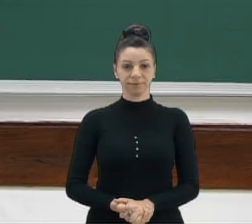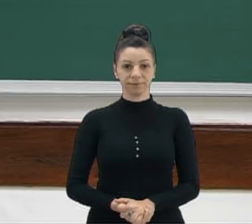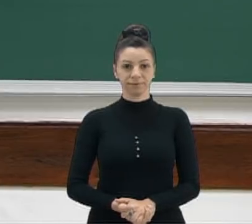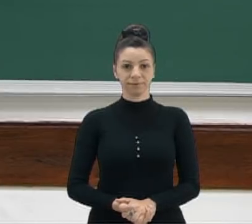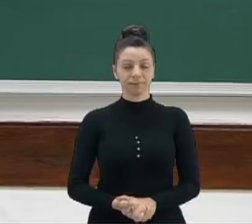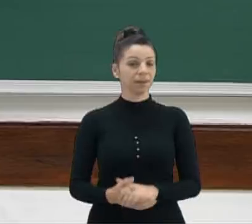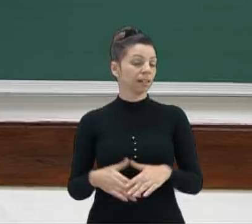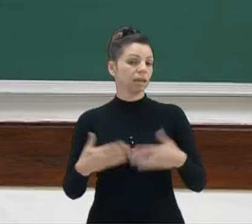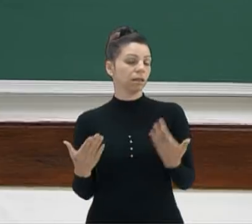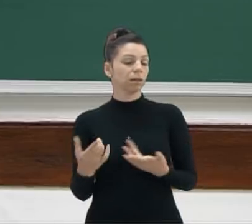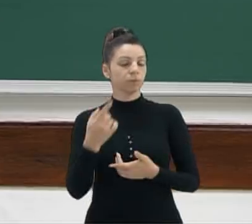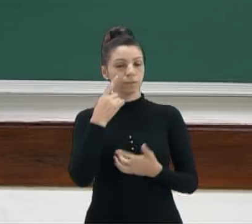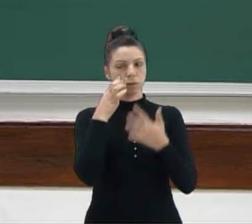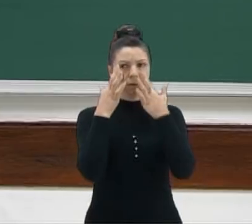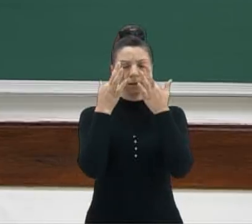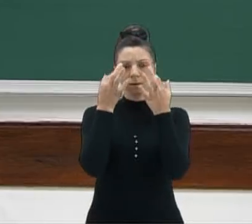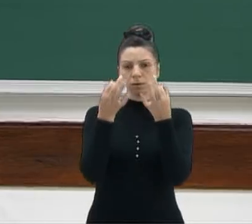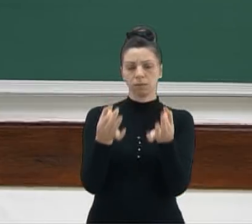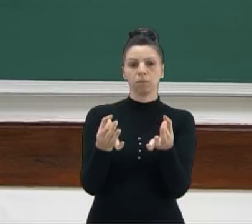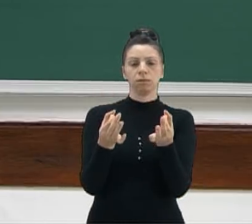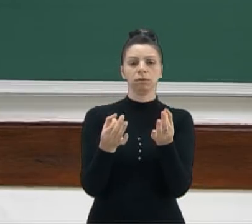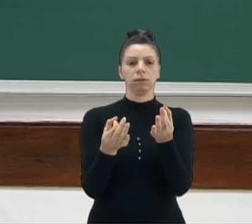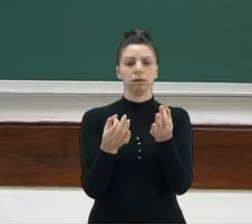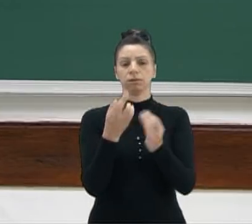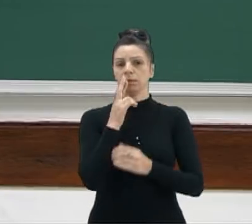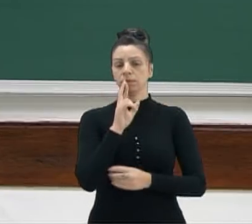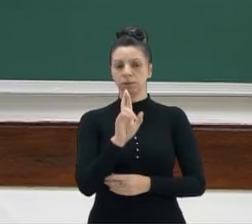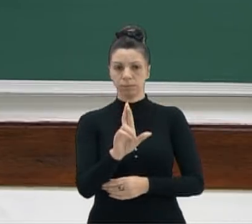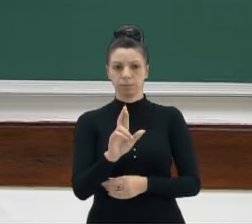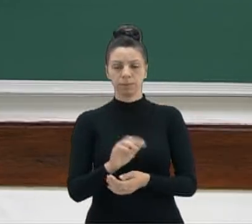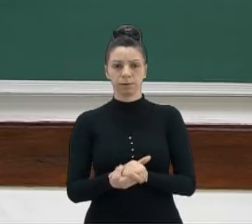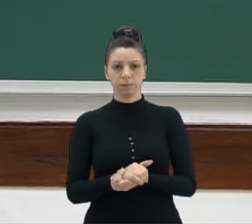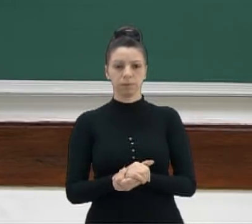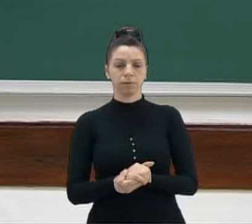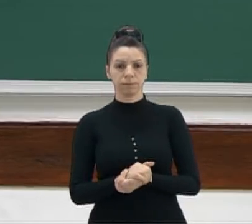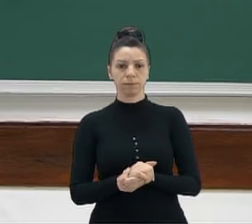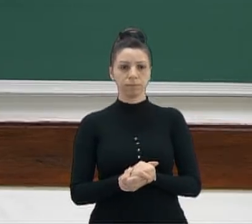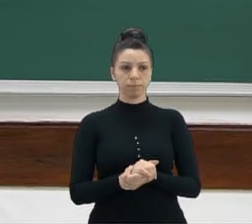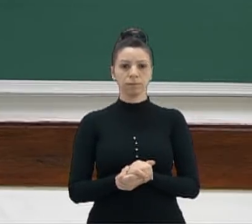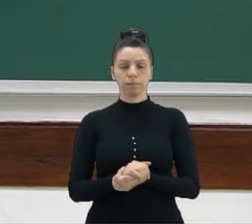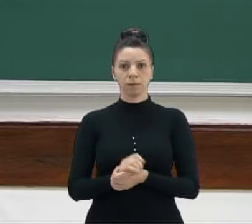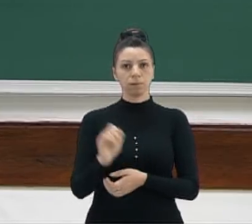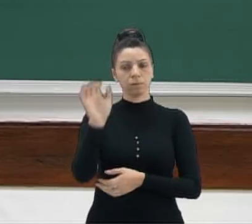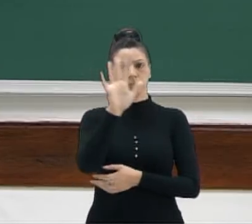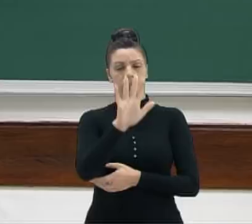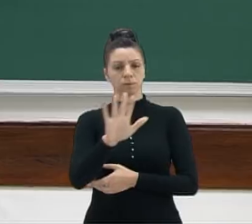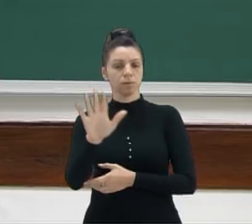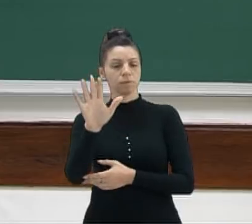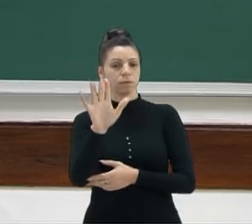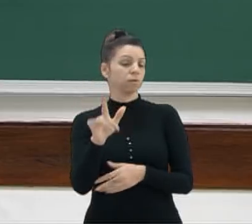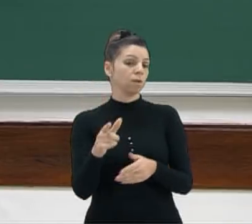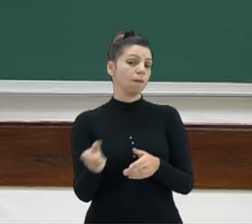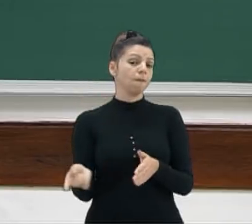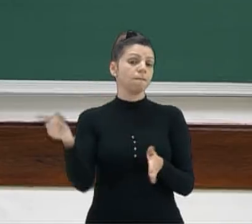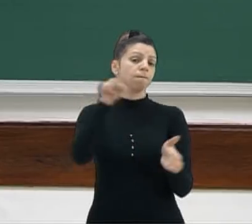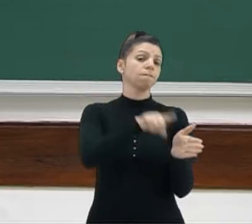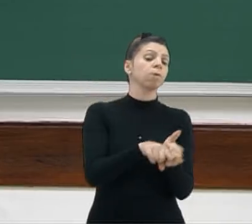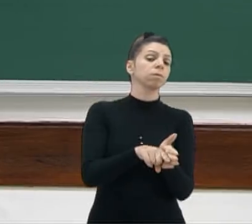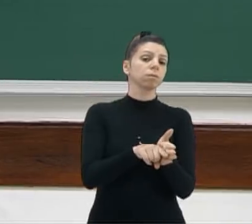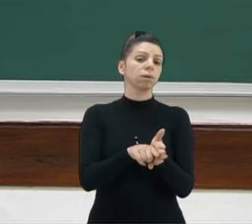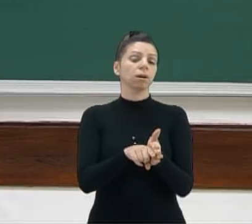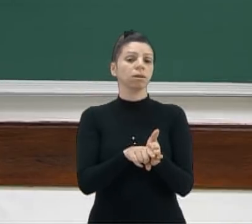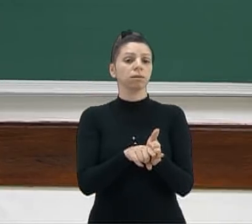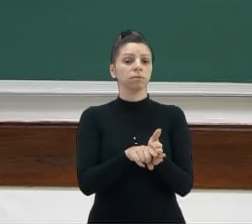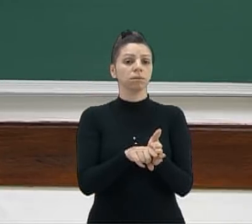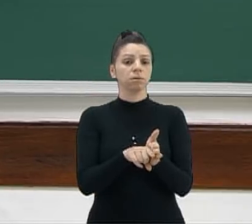Então, se vocês olharam o resultado e vocês olharam a apresentação anterior, vocês sabem que monômios são o